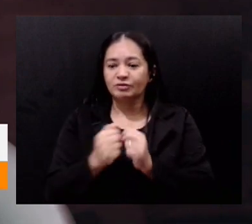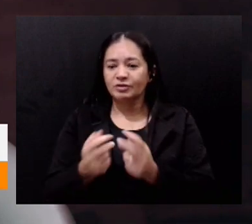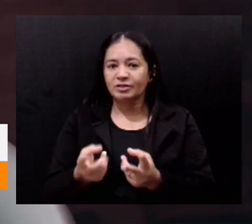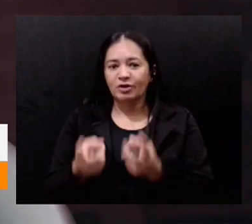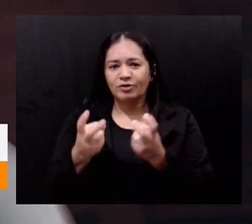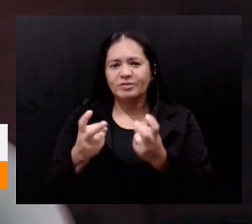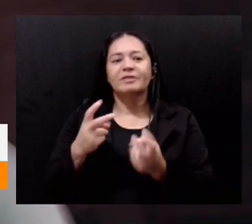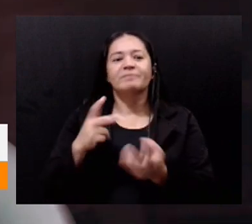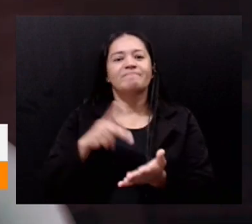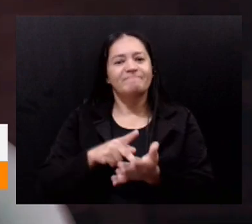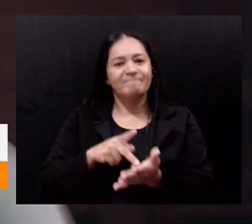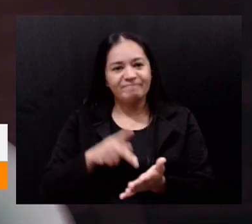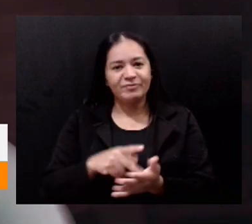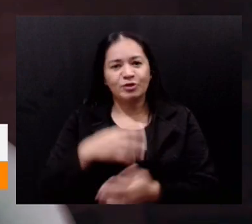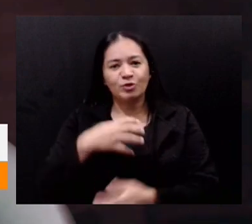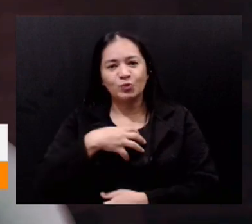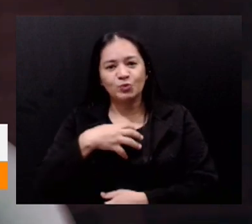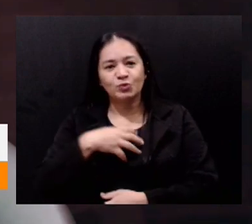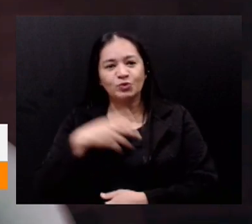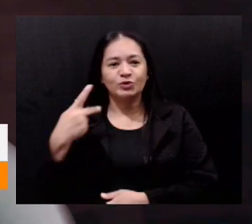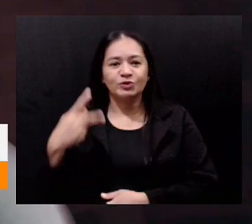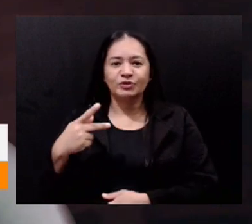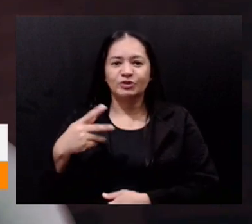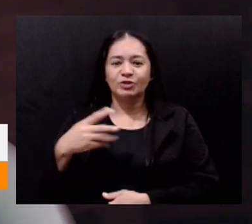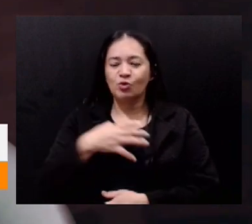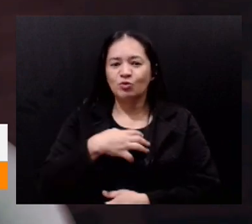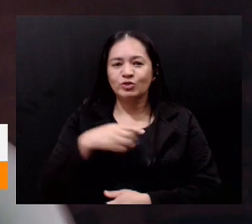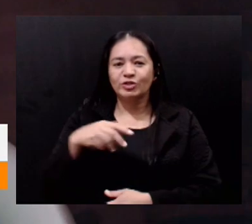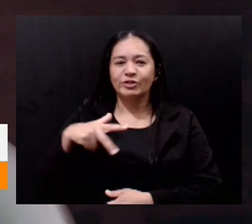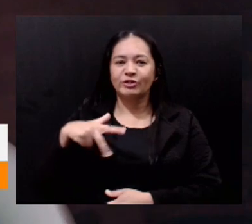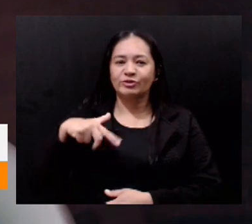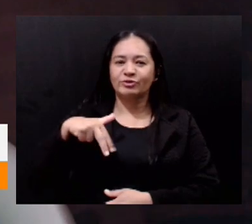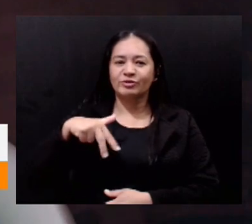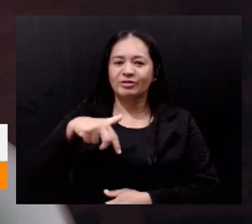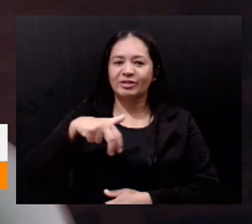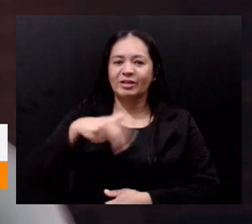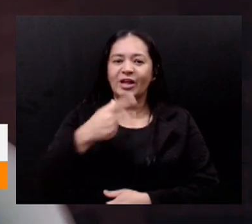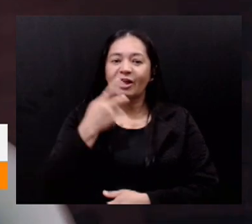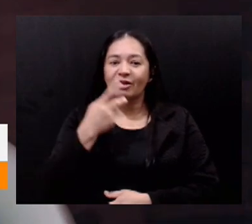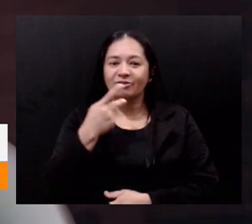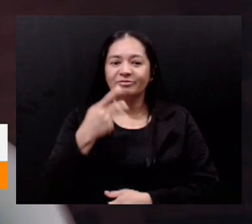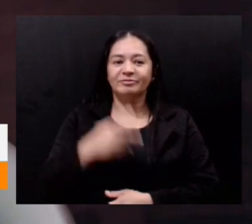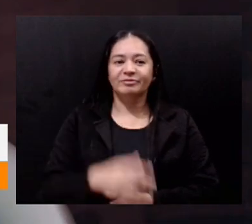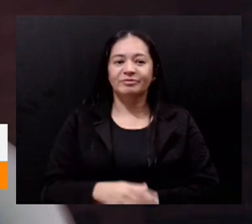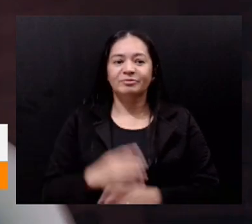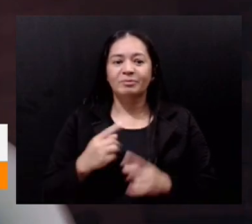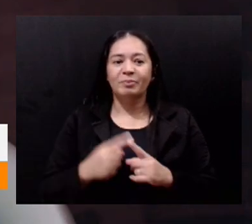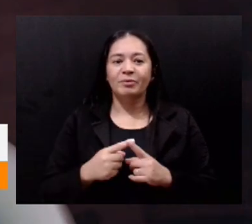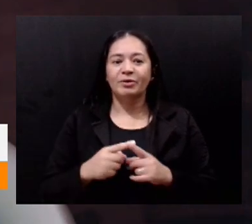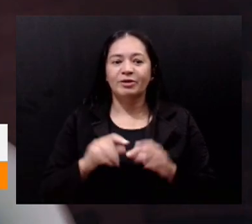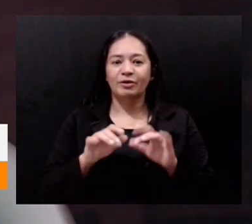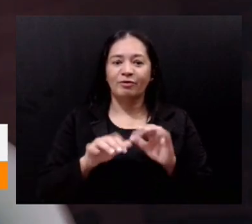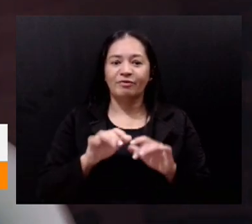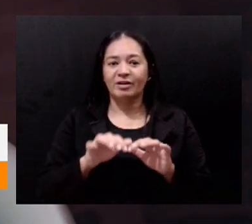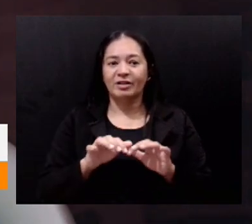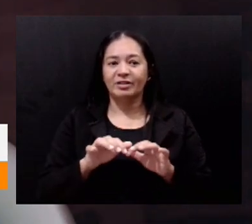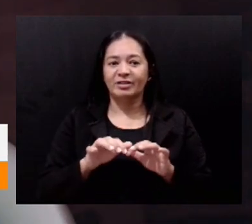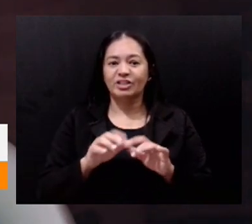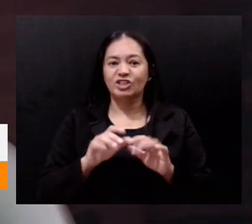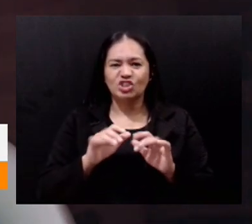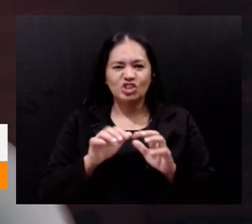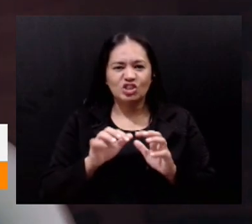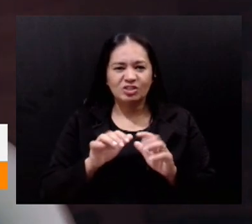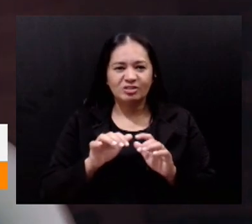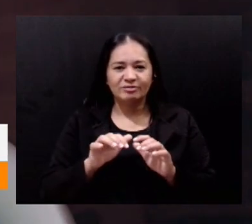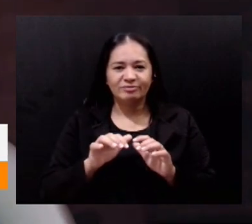jeito dela, a forma com que ela anda, a forma com que ela fala, porque o falar aqui digitado não vai fazer com que